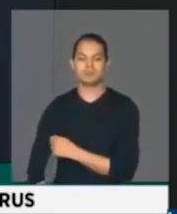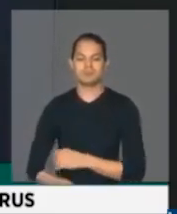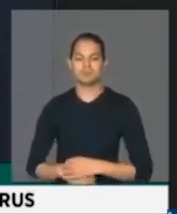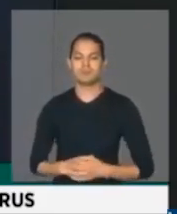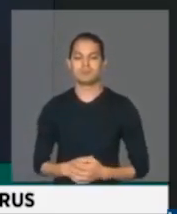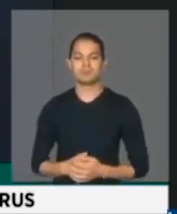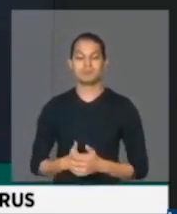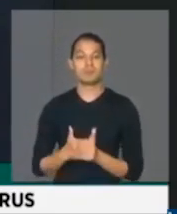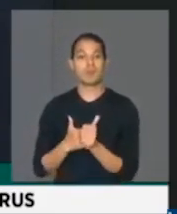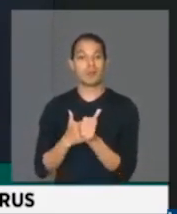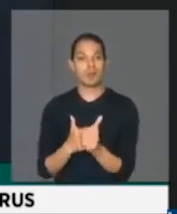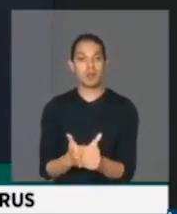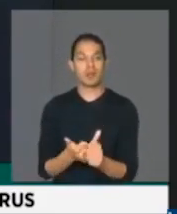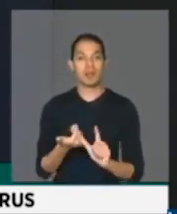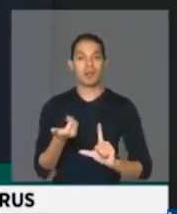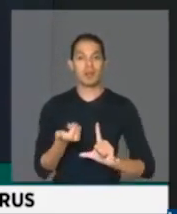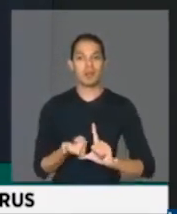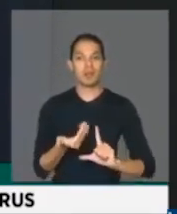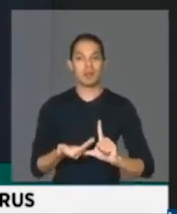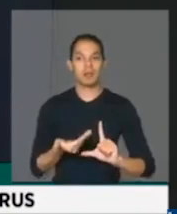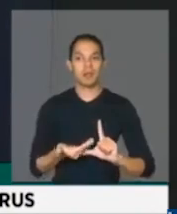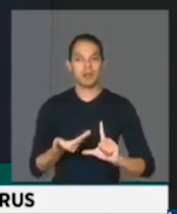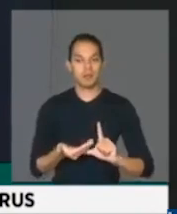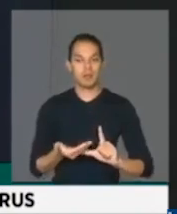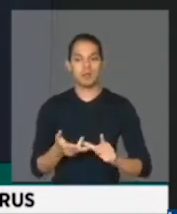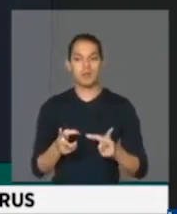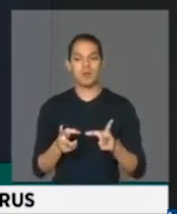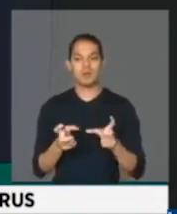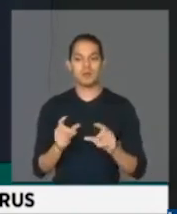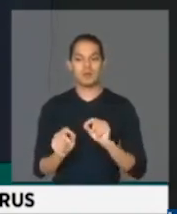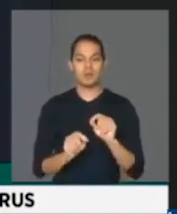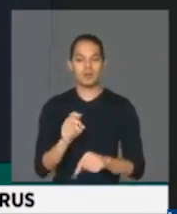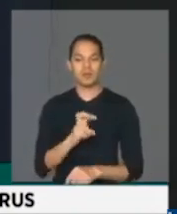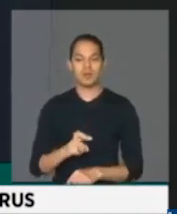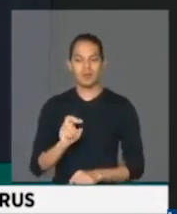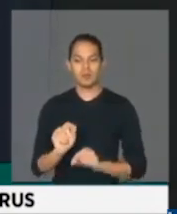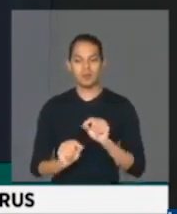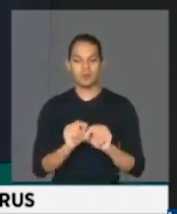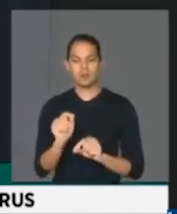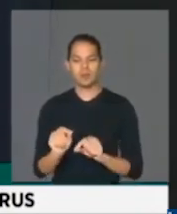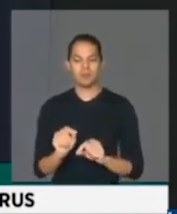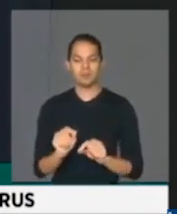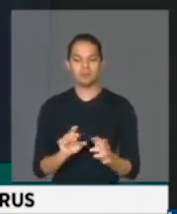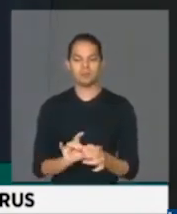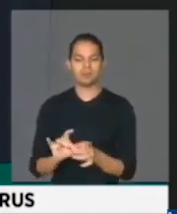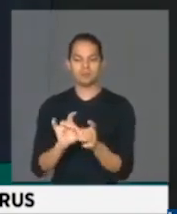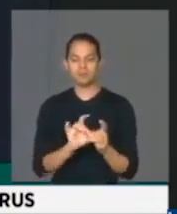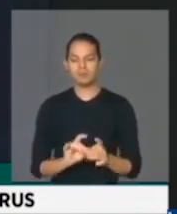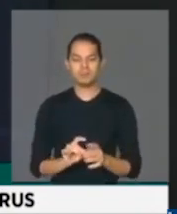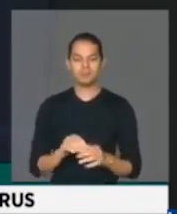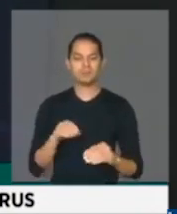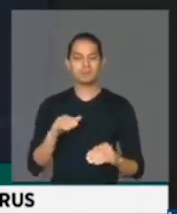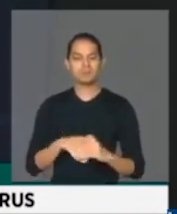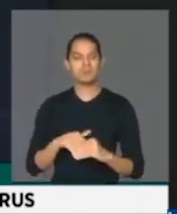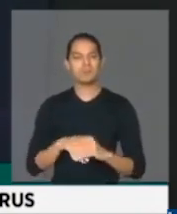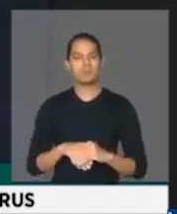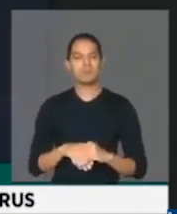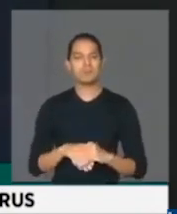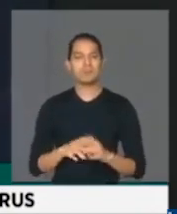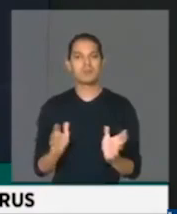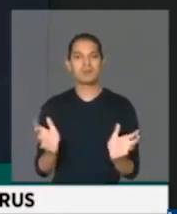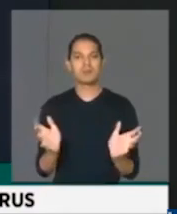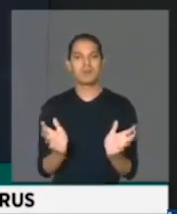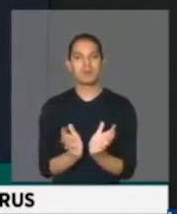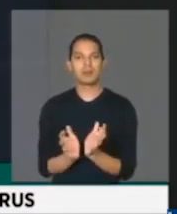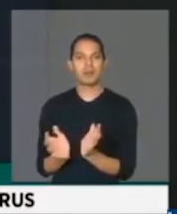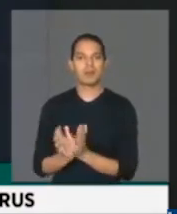Quem nos acompanha pela TV Câmara pode observar a unanimidade da orientação das bancadas